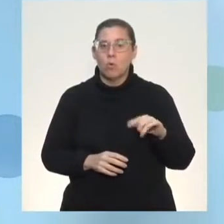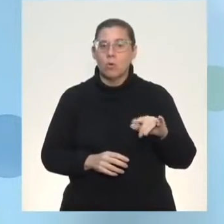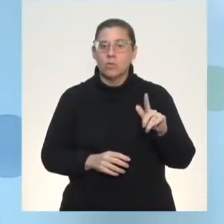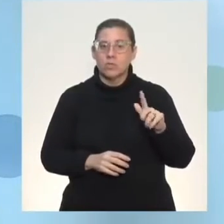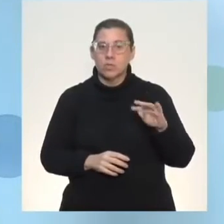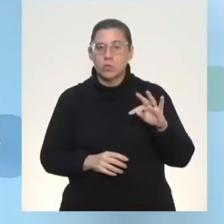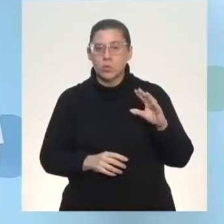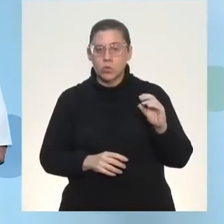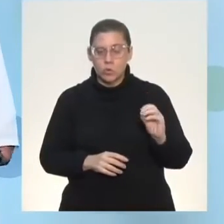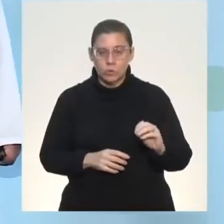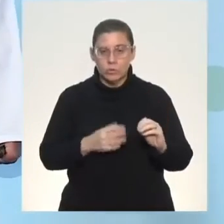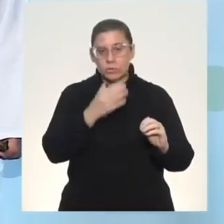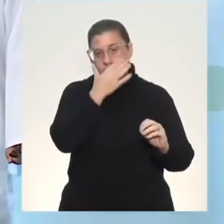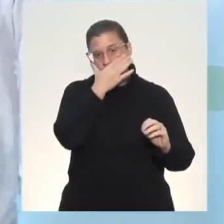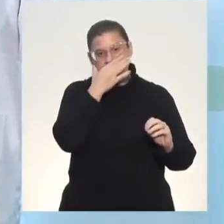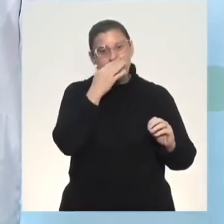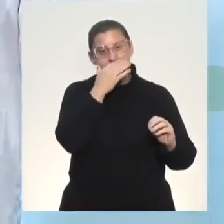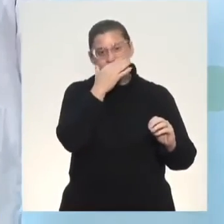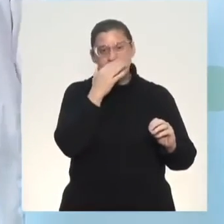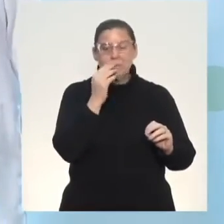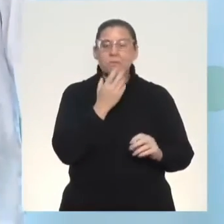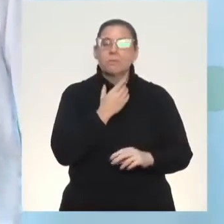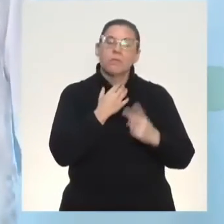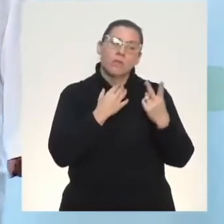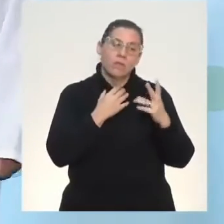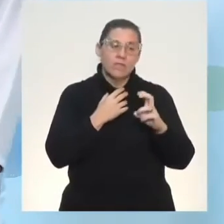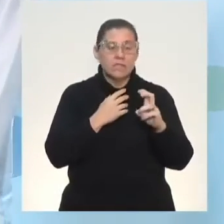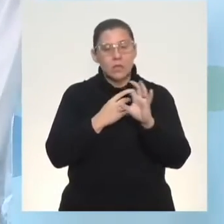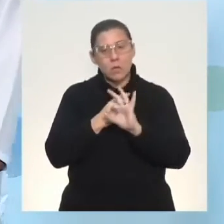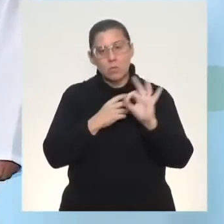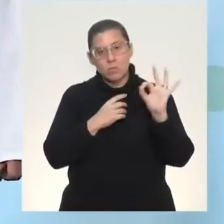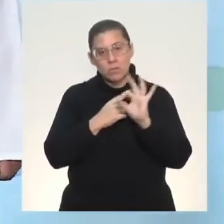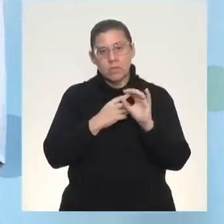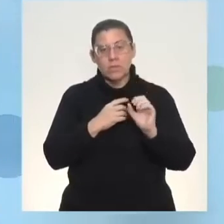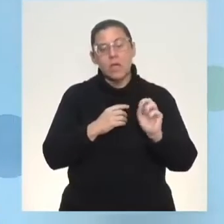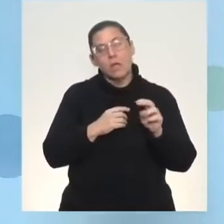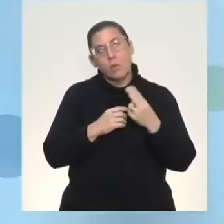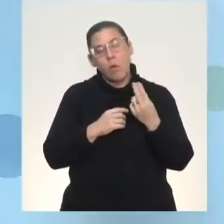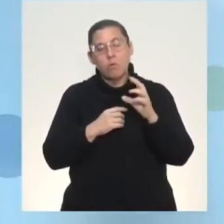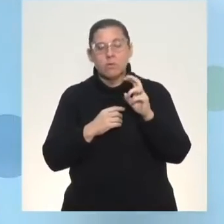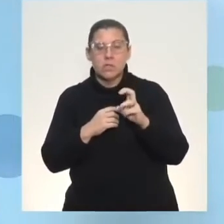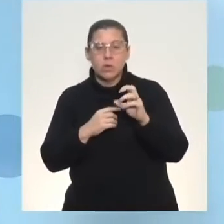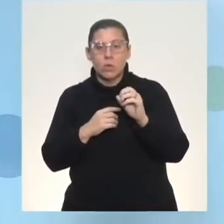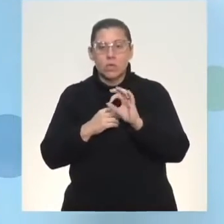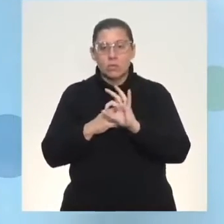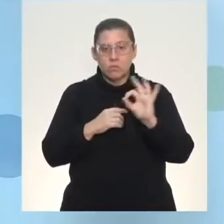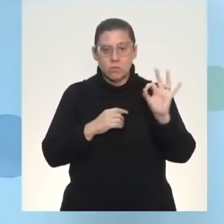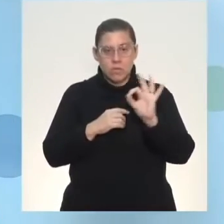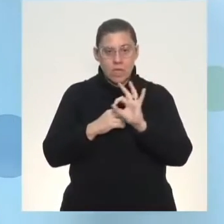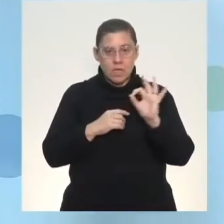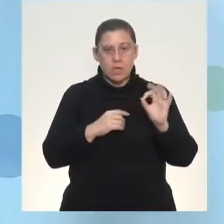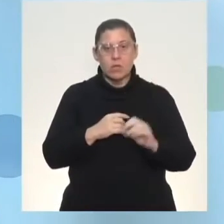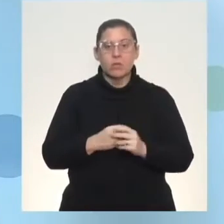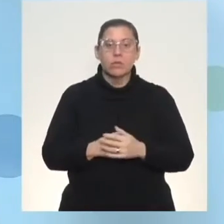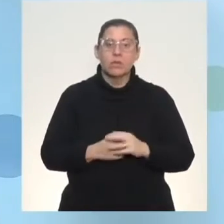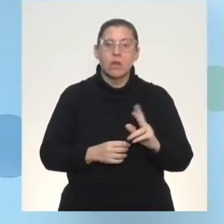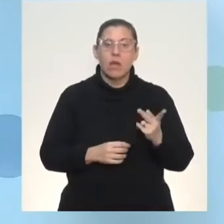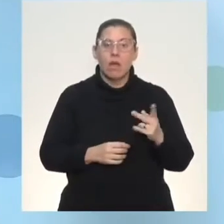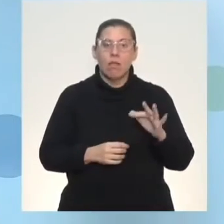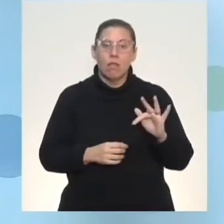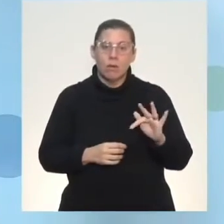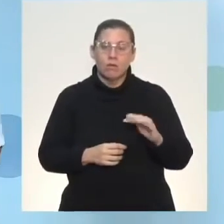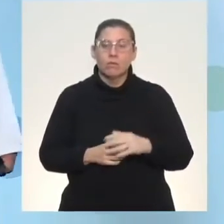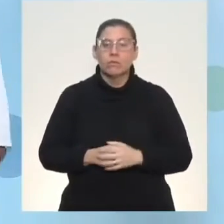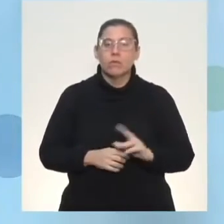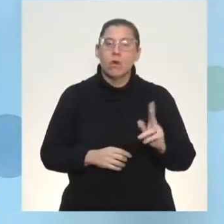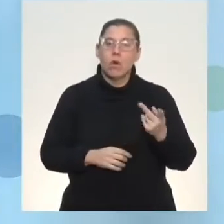1/2 de heterozigoto, tá bom? 25%, né, ou 50% de heterozigoto, 25%